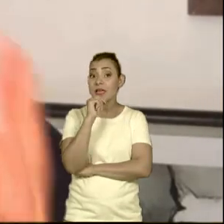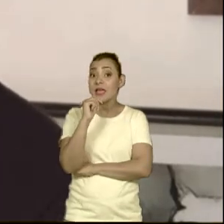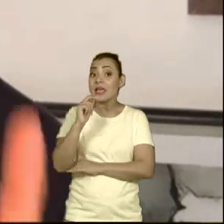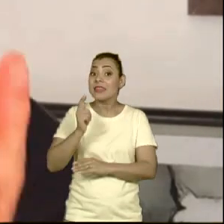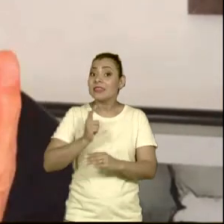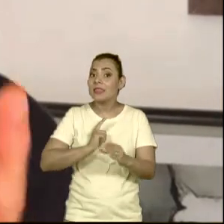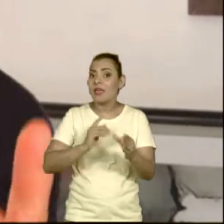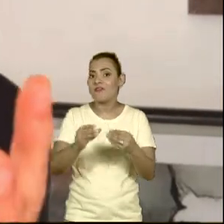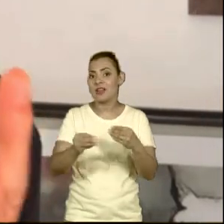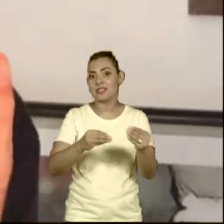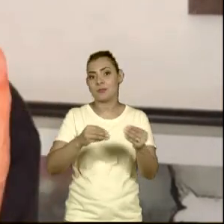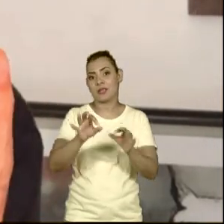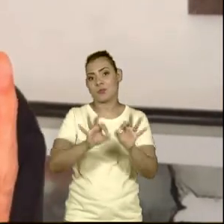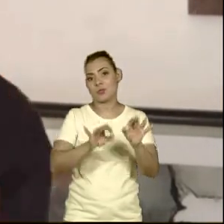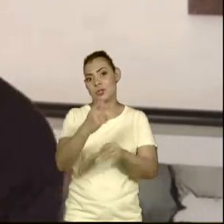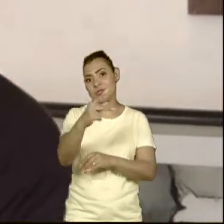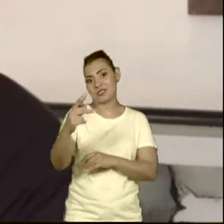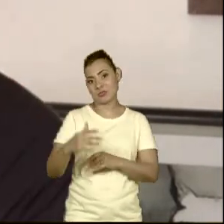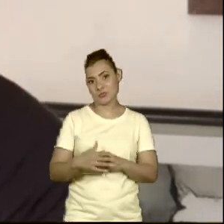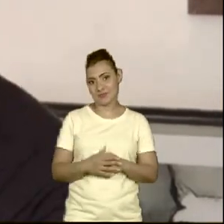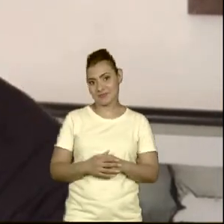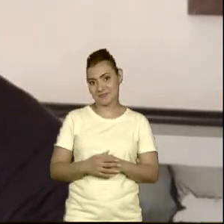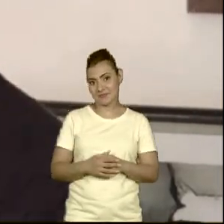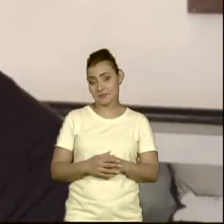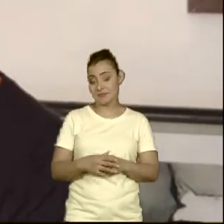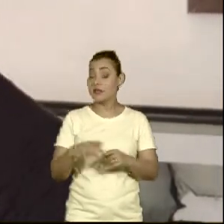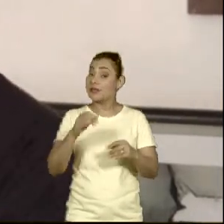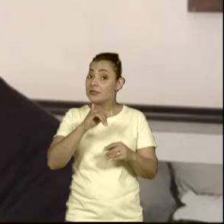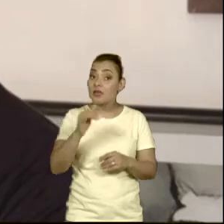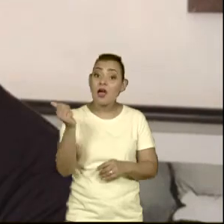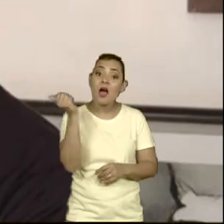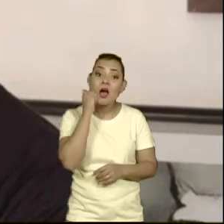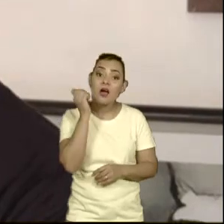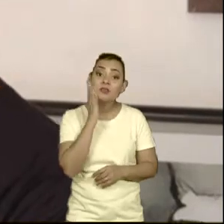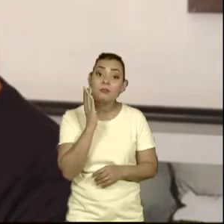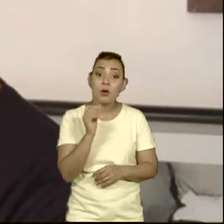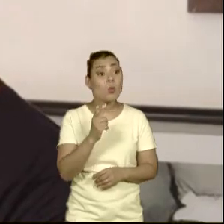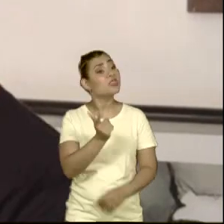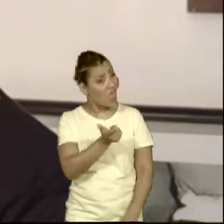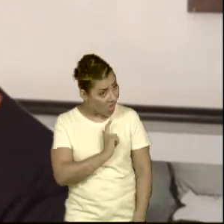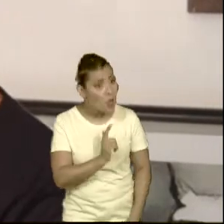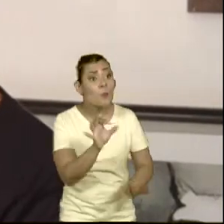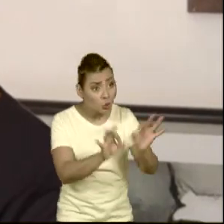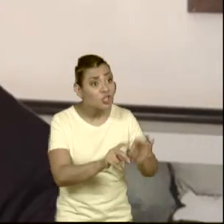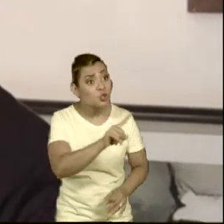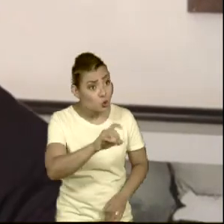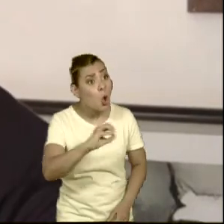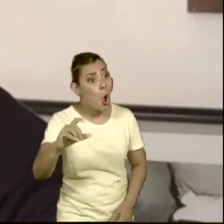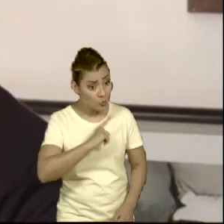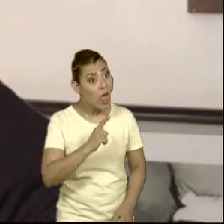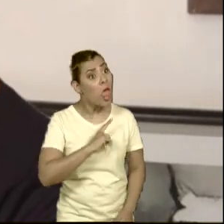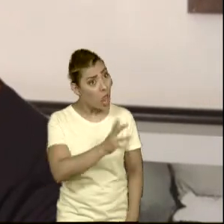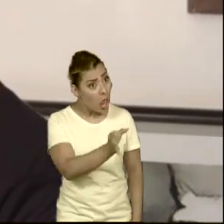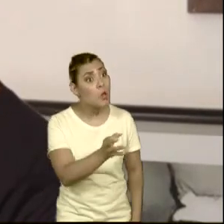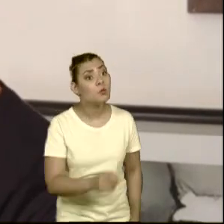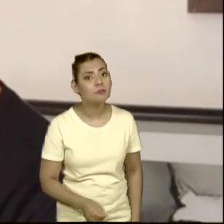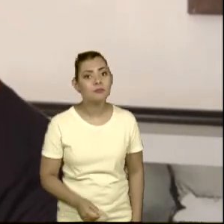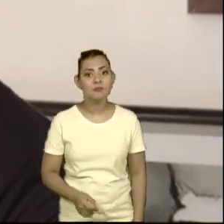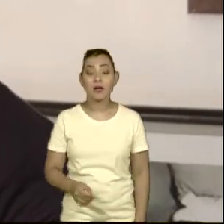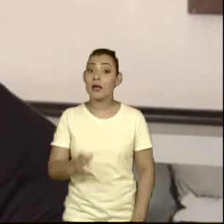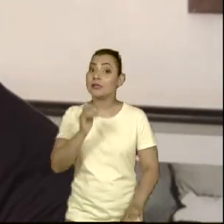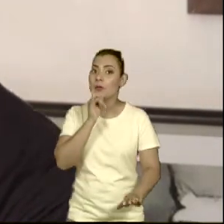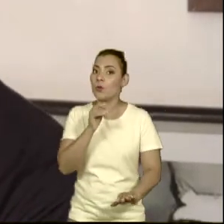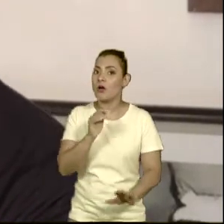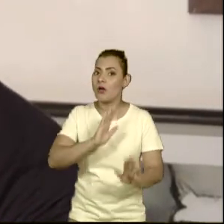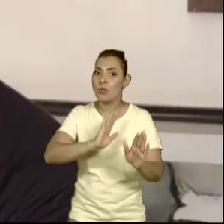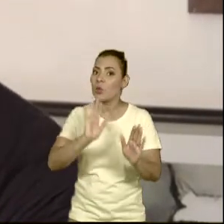tenha flexibilidade nos seus projetos, tá? Porque eu, com a maior cara de pau, falei para ela, tenho, não é que eu não tinha, eu